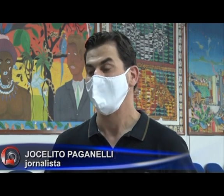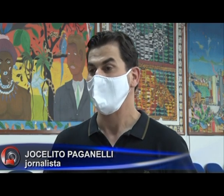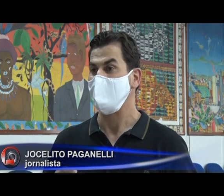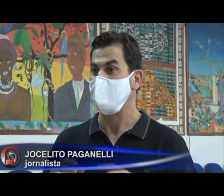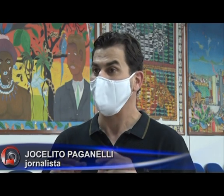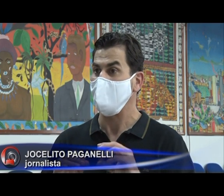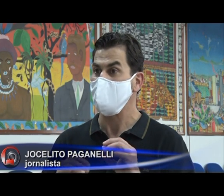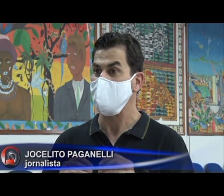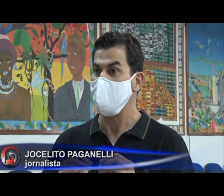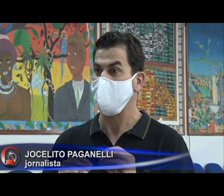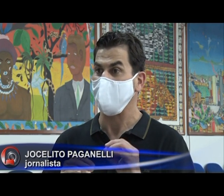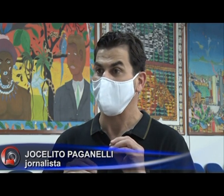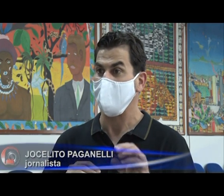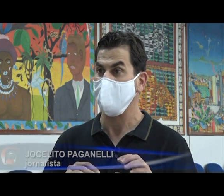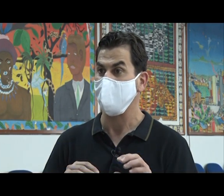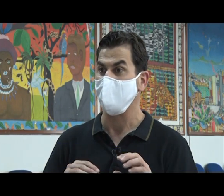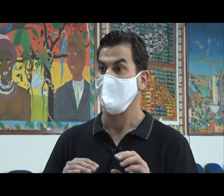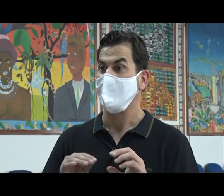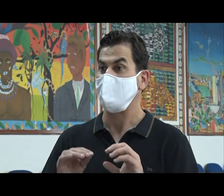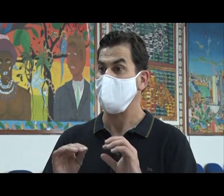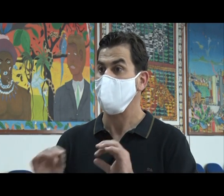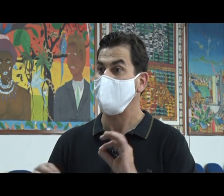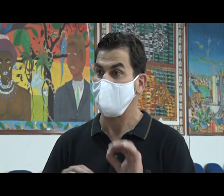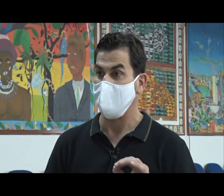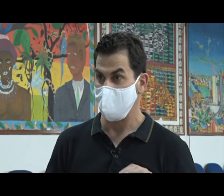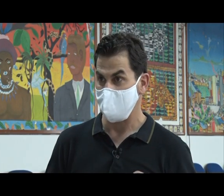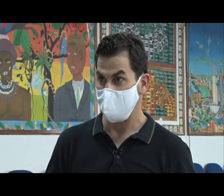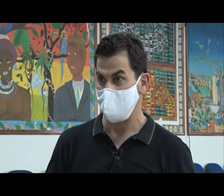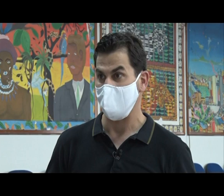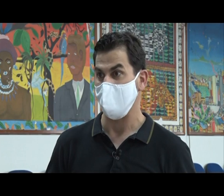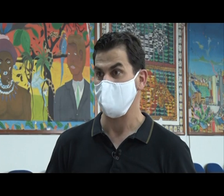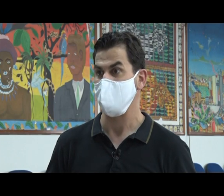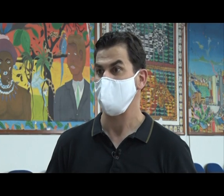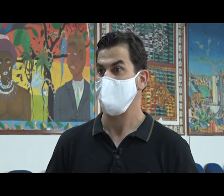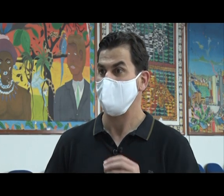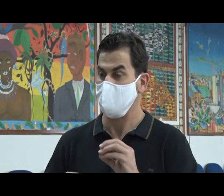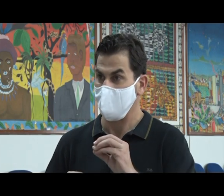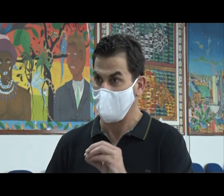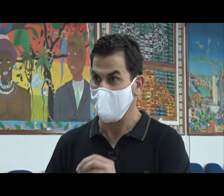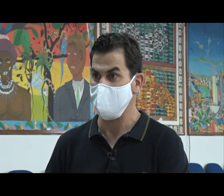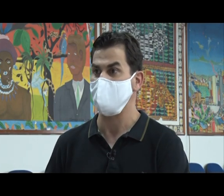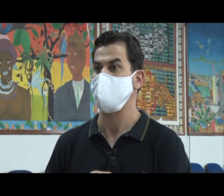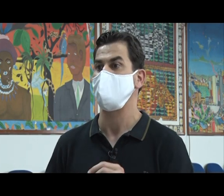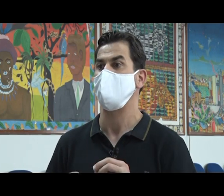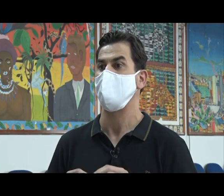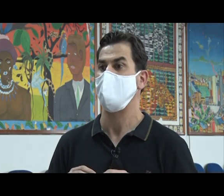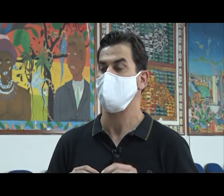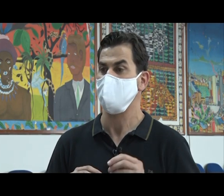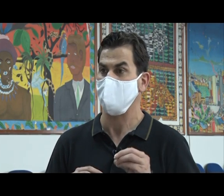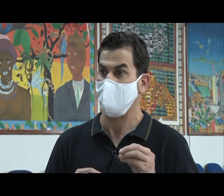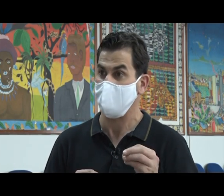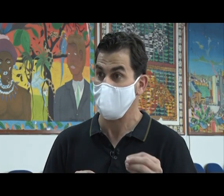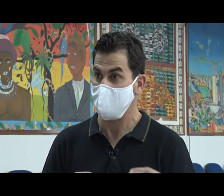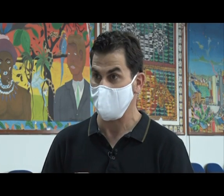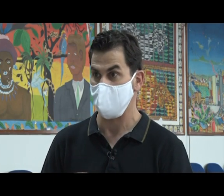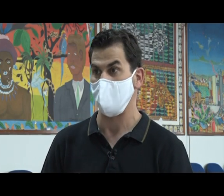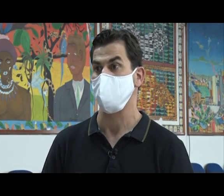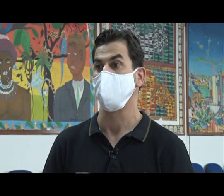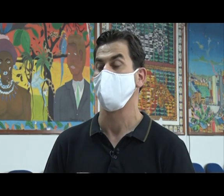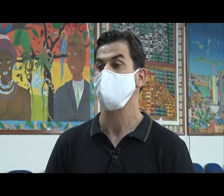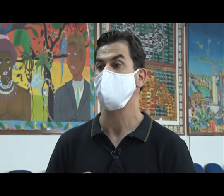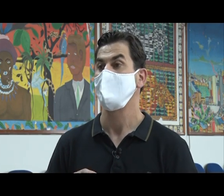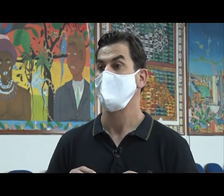nato. Então ele sempre falava das qualidades da cidade, que as qualidades da cidade, as qualidades